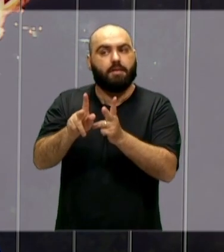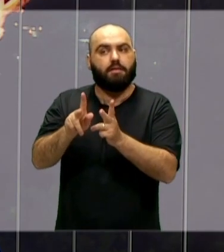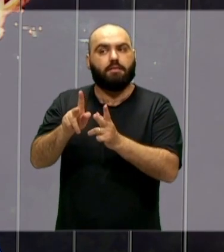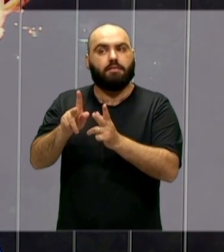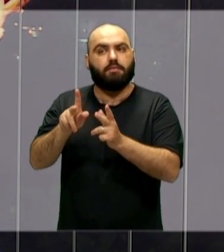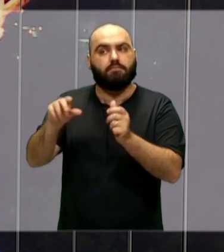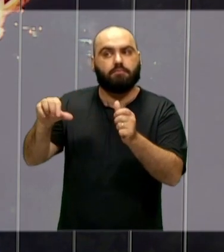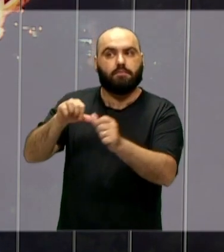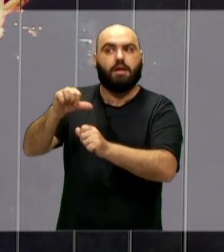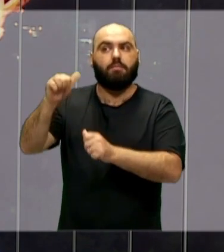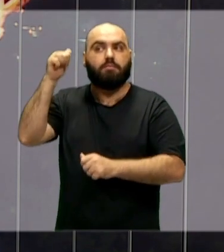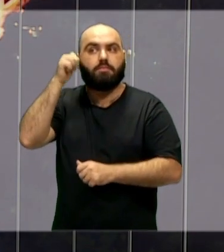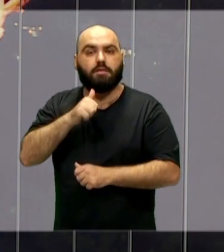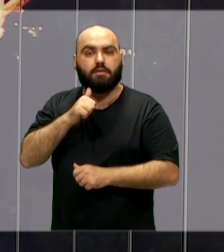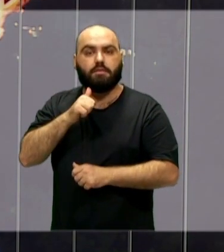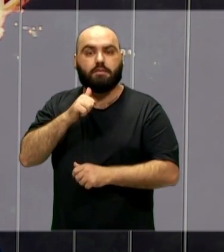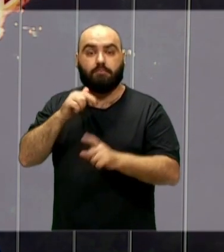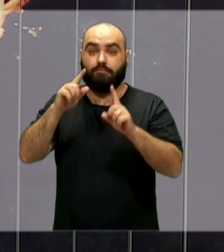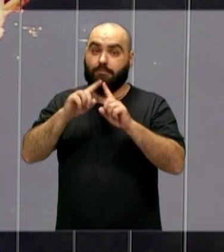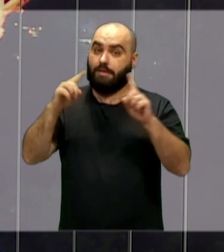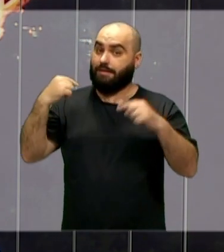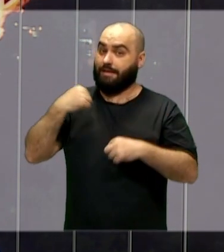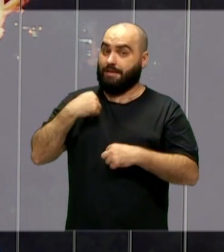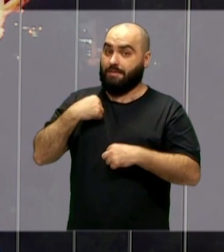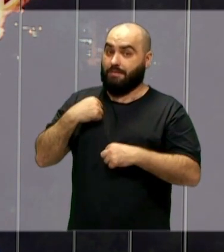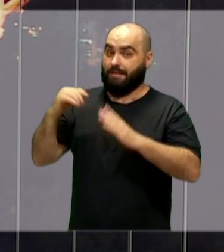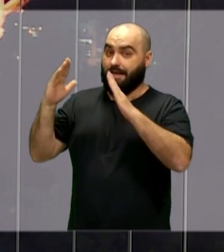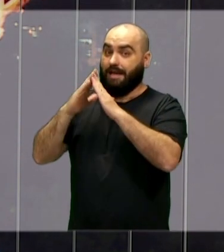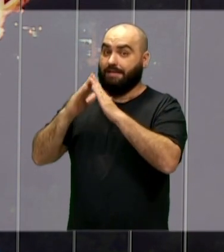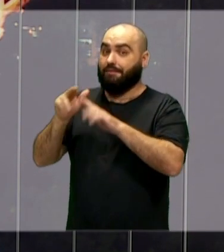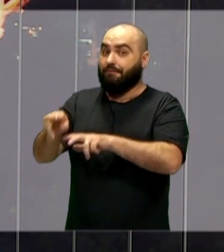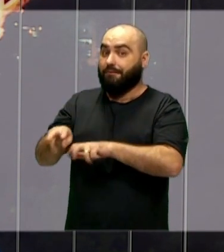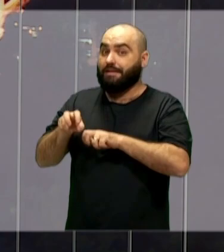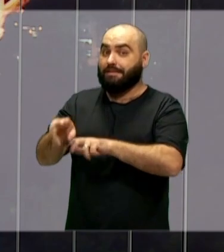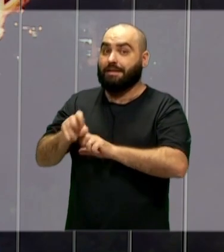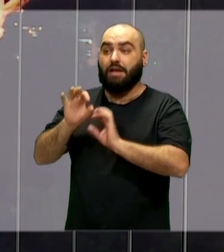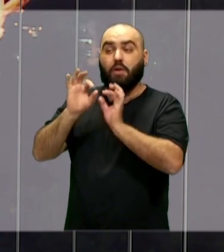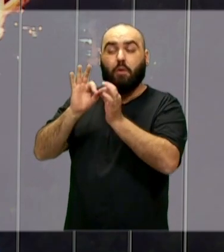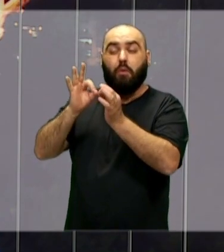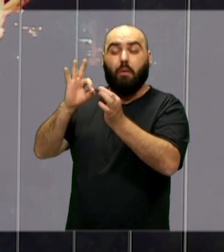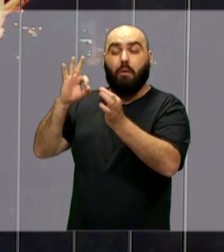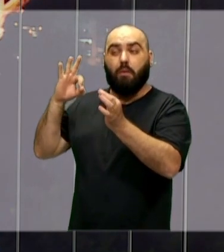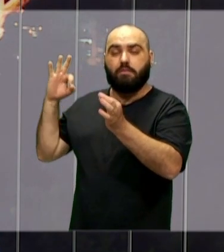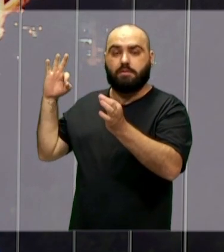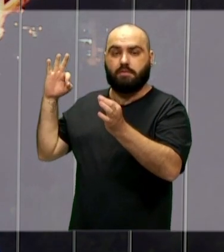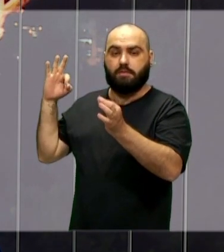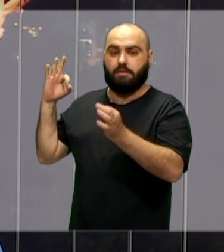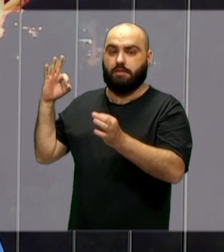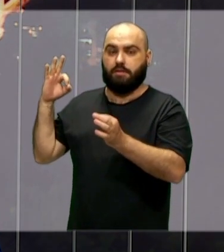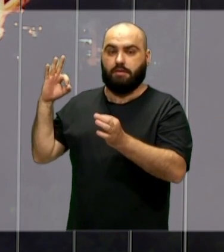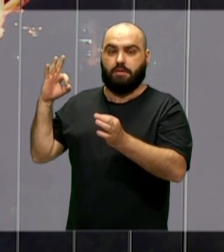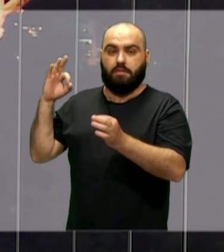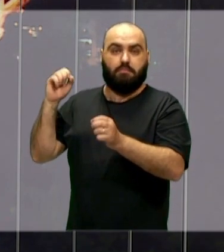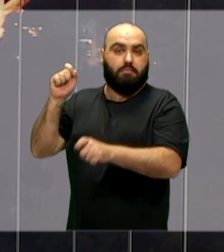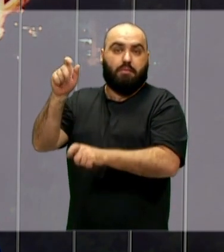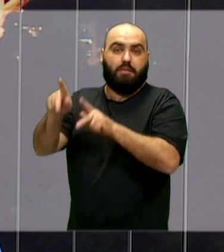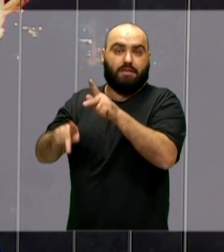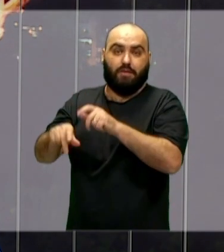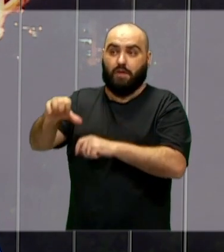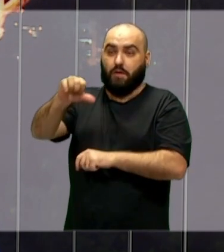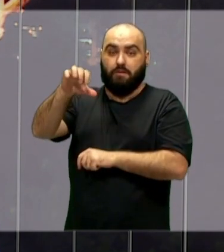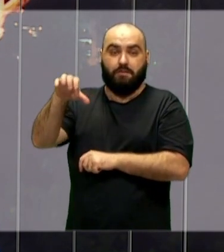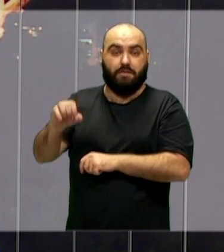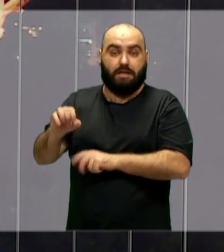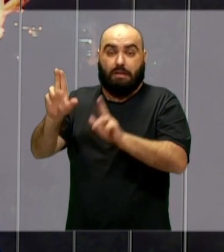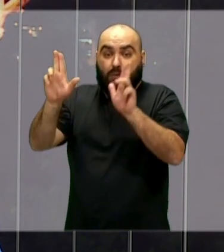que eu sou uma criança que vem do interior, então não tinha... E de uma época, os anos 90, ainda era muito pouco falado sobre